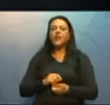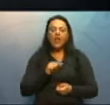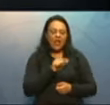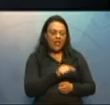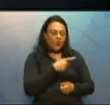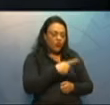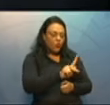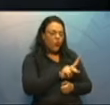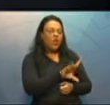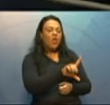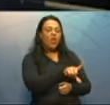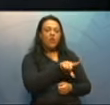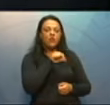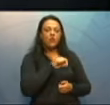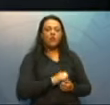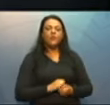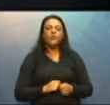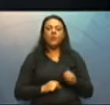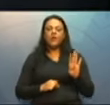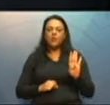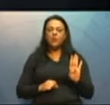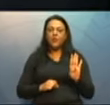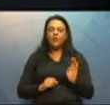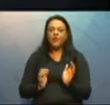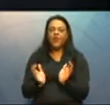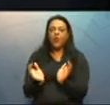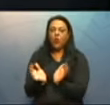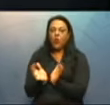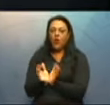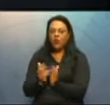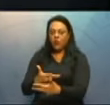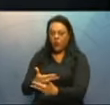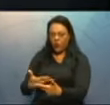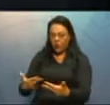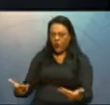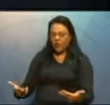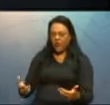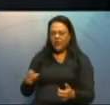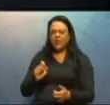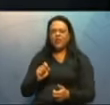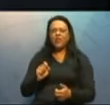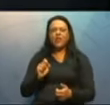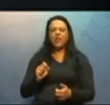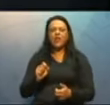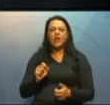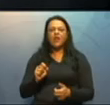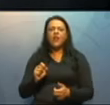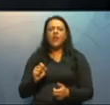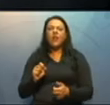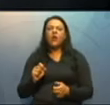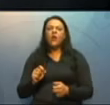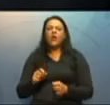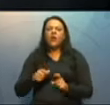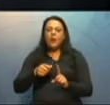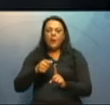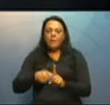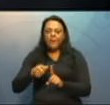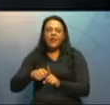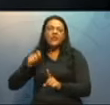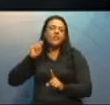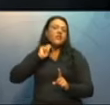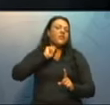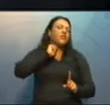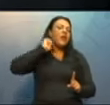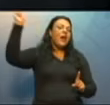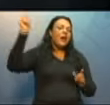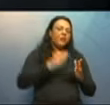na sua opção A. A B, 4 hortaliças em que a melhor época do cultivo é nos meses